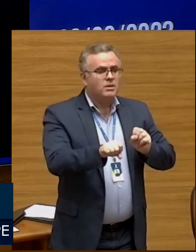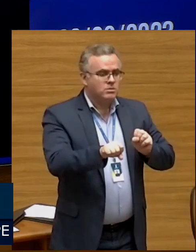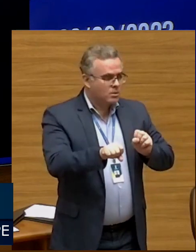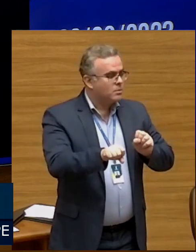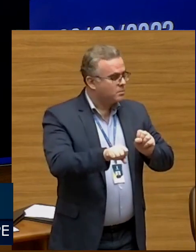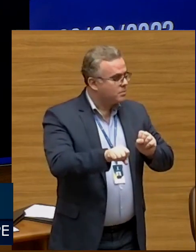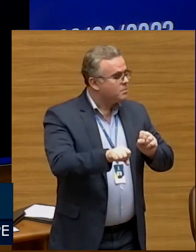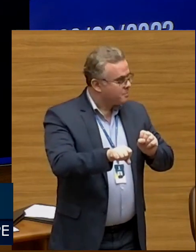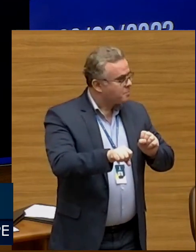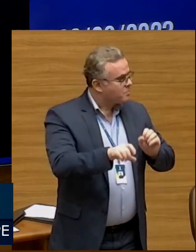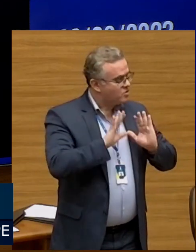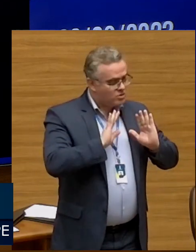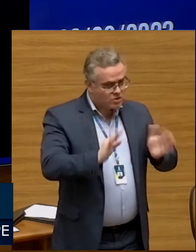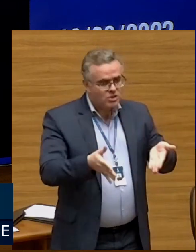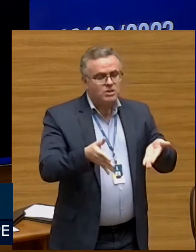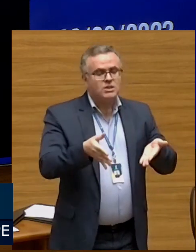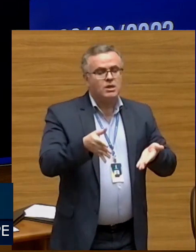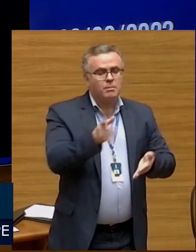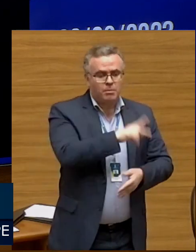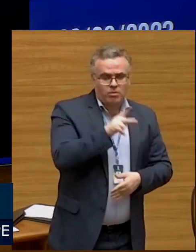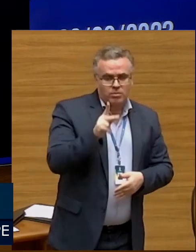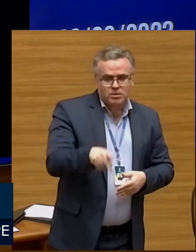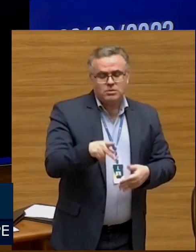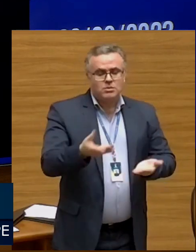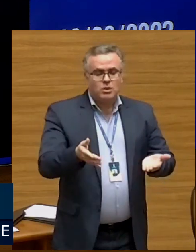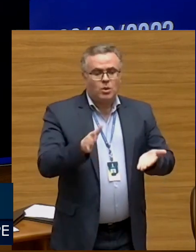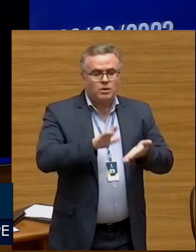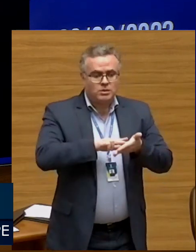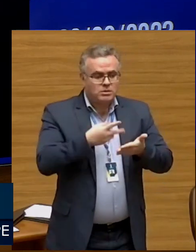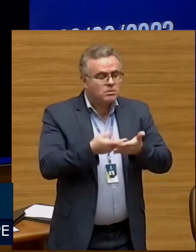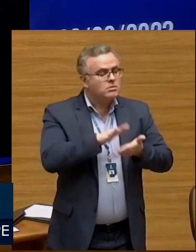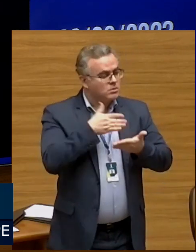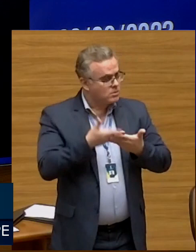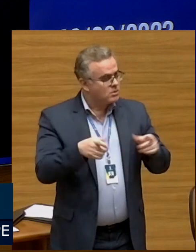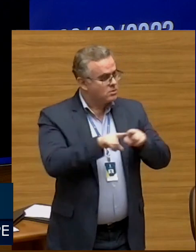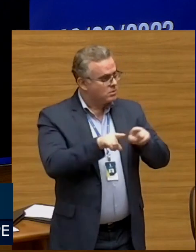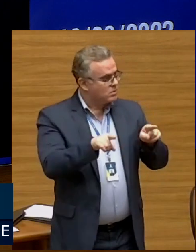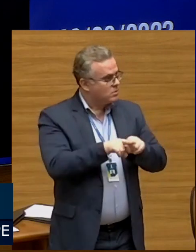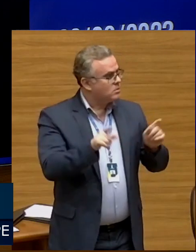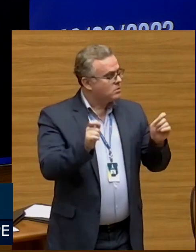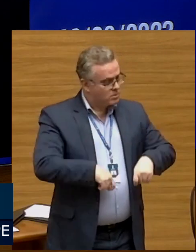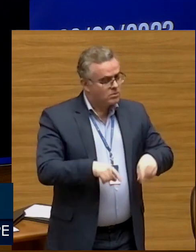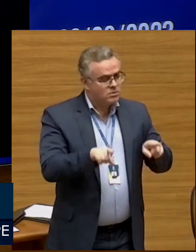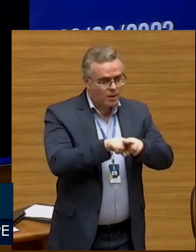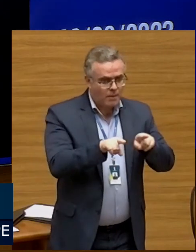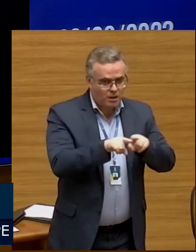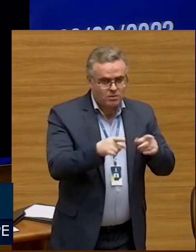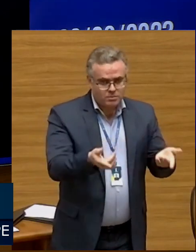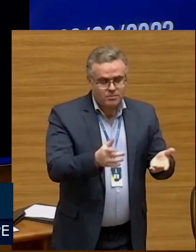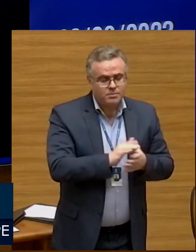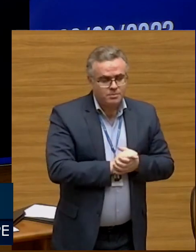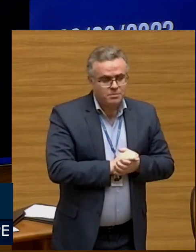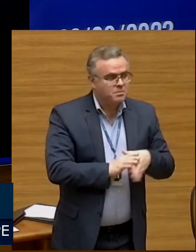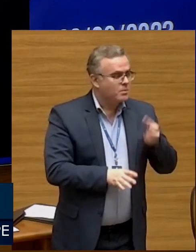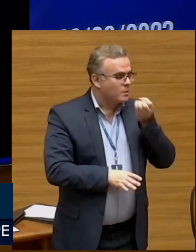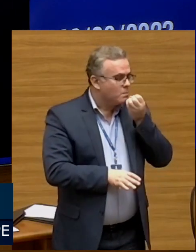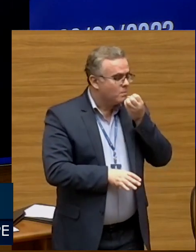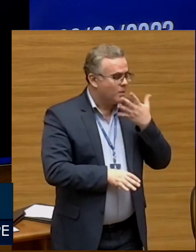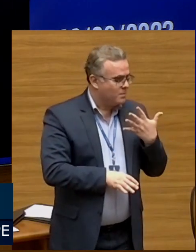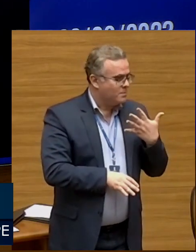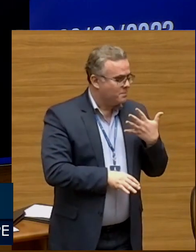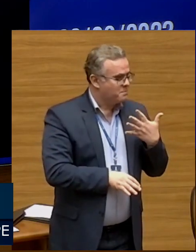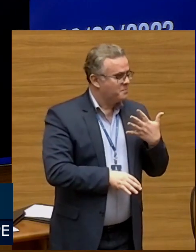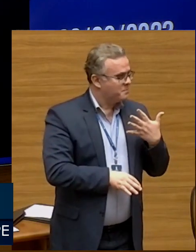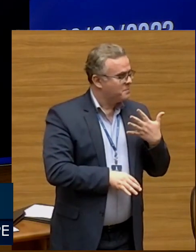também foi regulamentada por esse decreto, e a formação do tradutor intérprete de Libras. Bom, então,